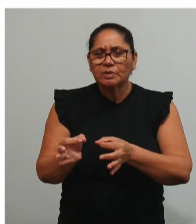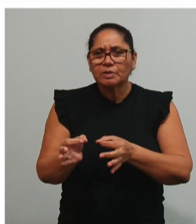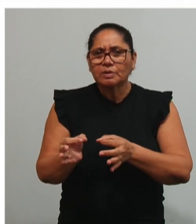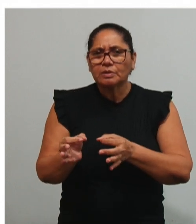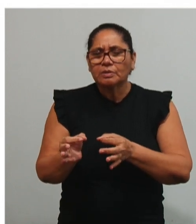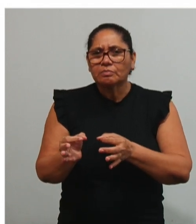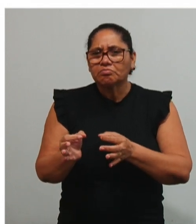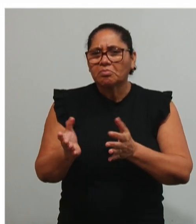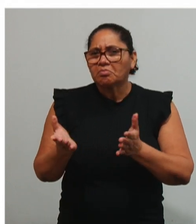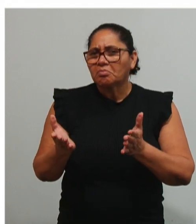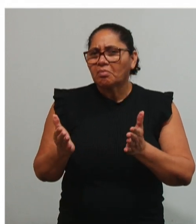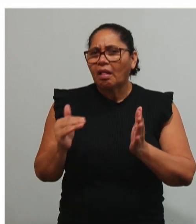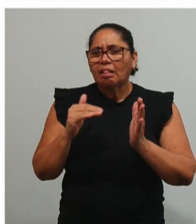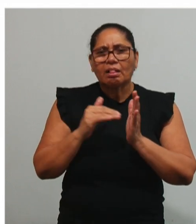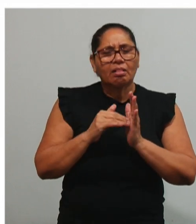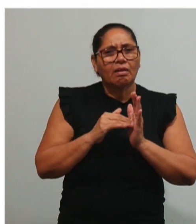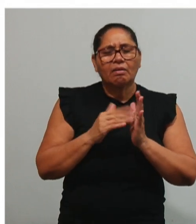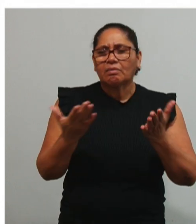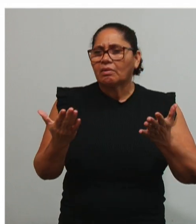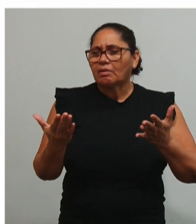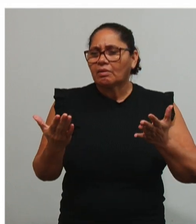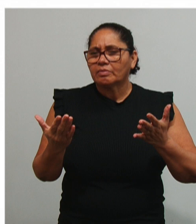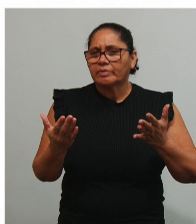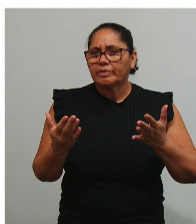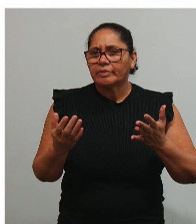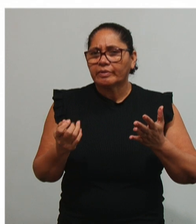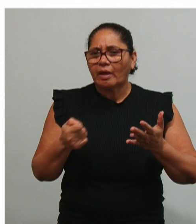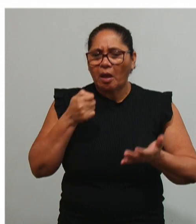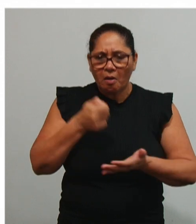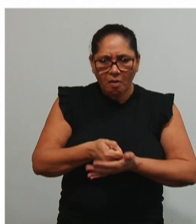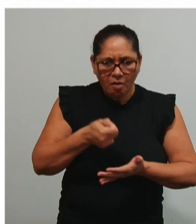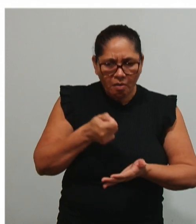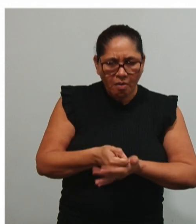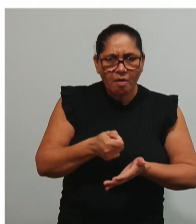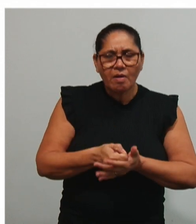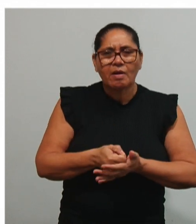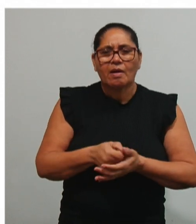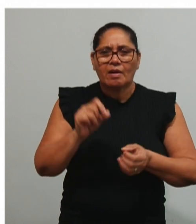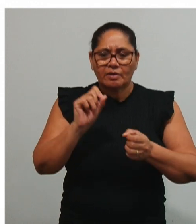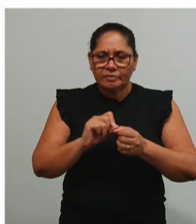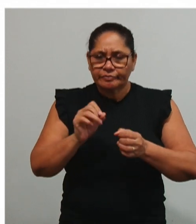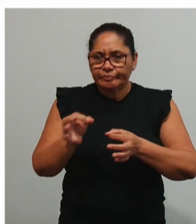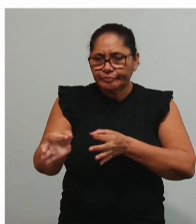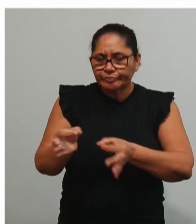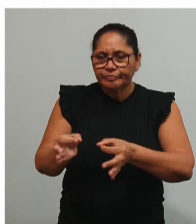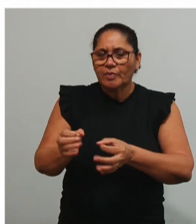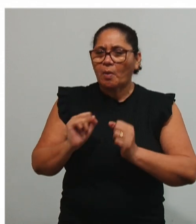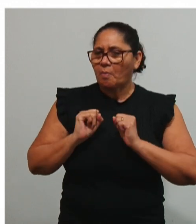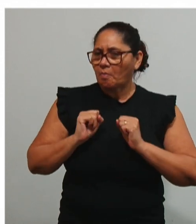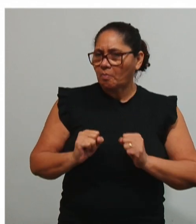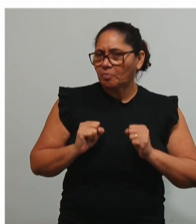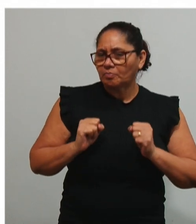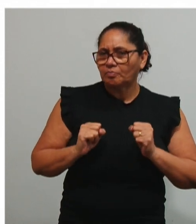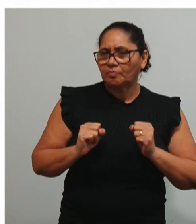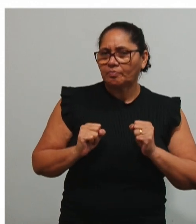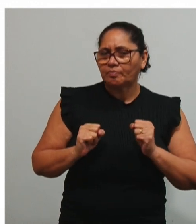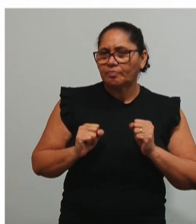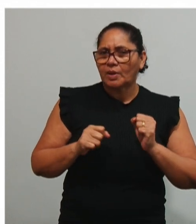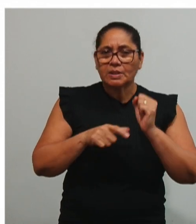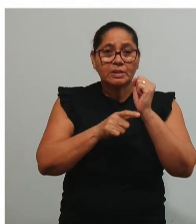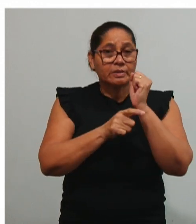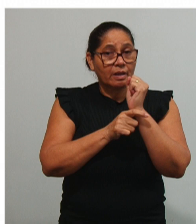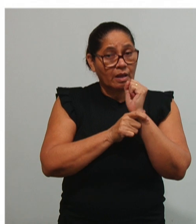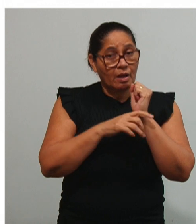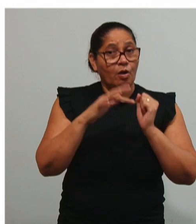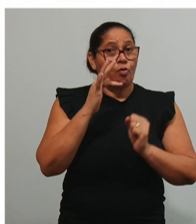partir de um planejamento, né? Eu preciso obrigatoriamente fazer um planejamento para poder assegurar que